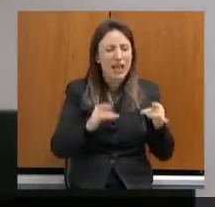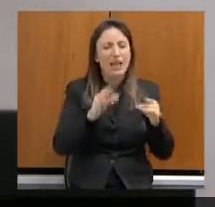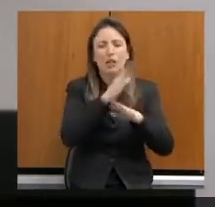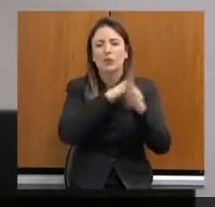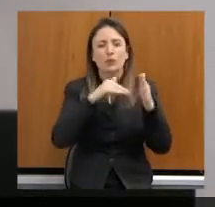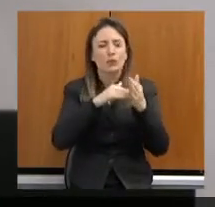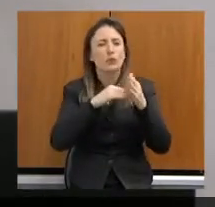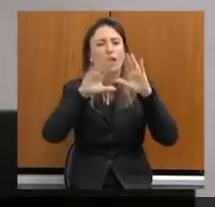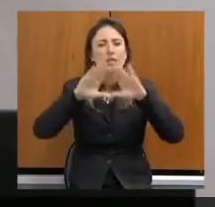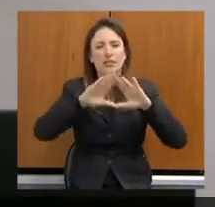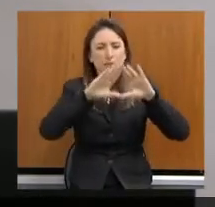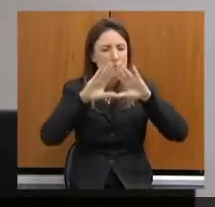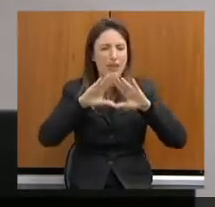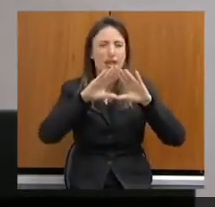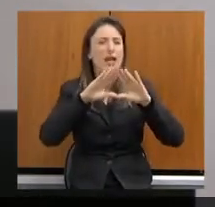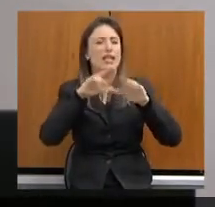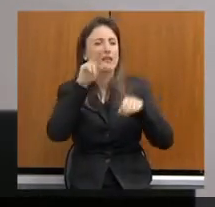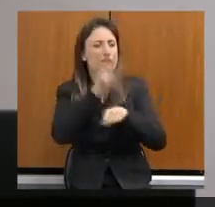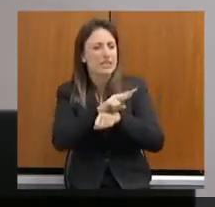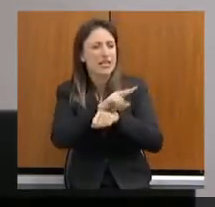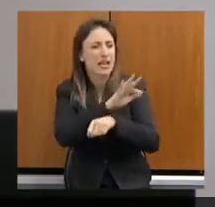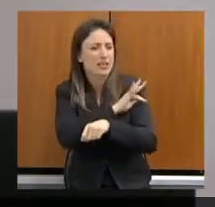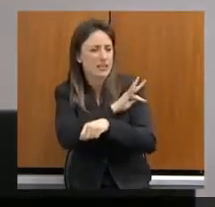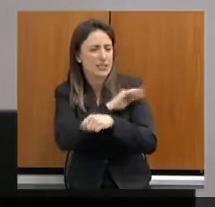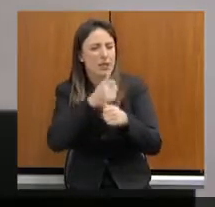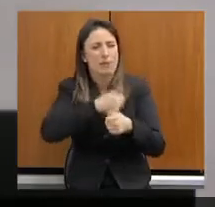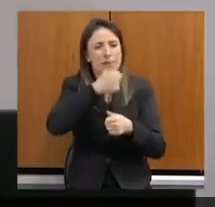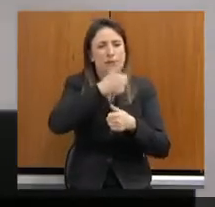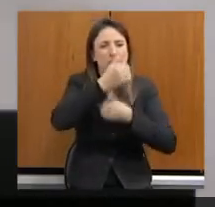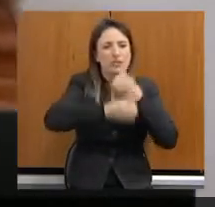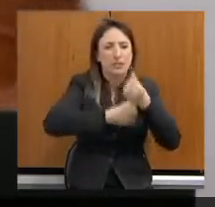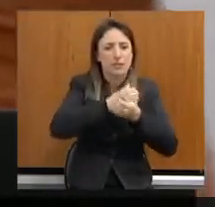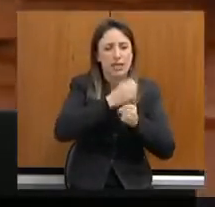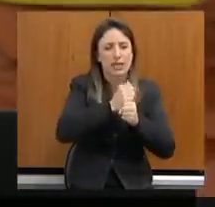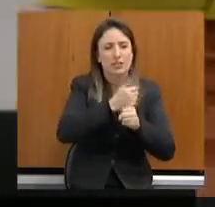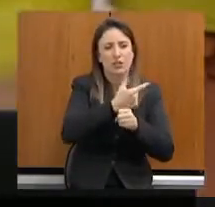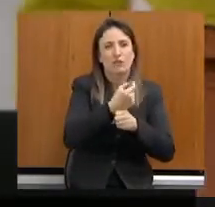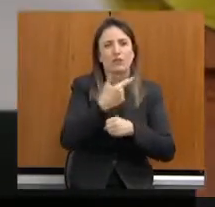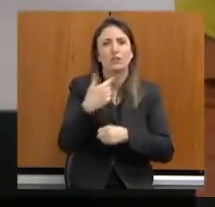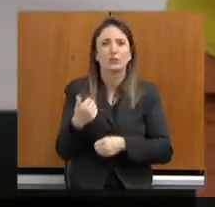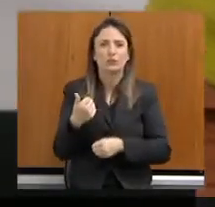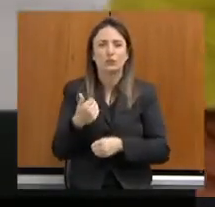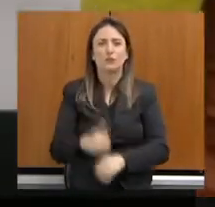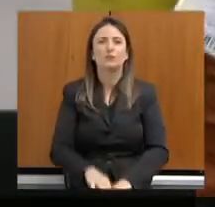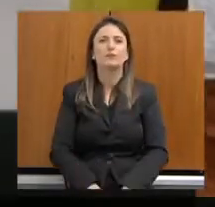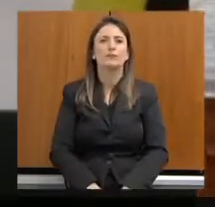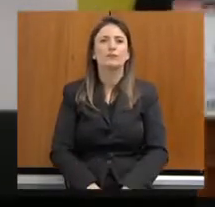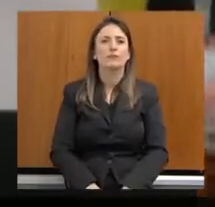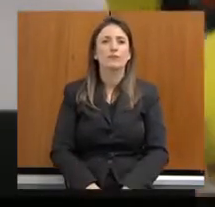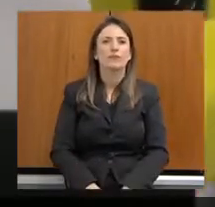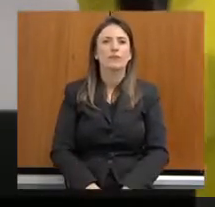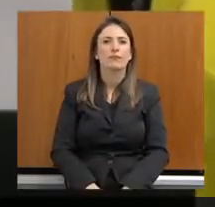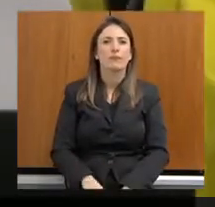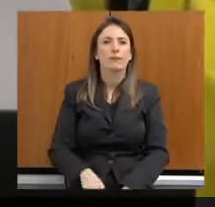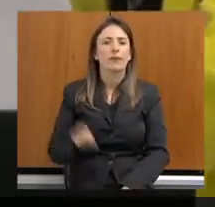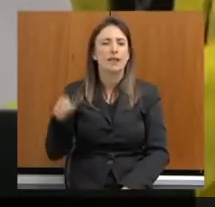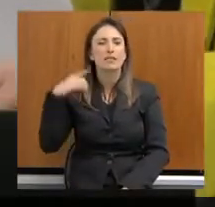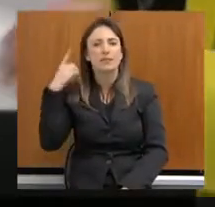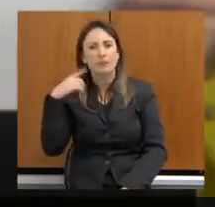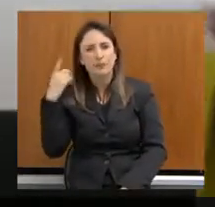Lisa e no primeiro semestre 2021 este Deputado presidente que subscrevi